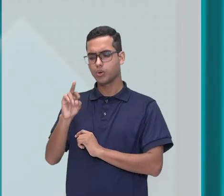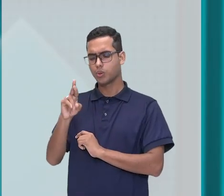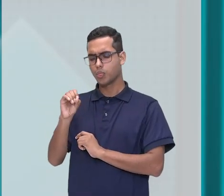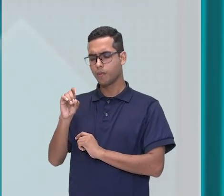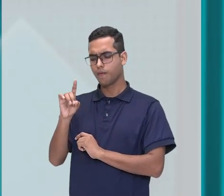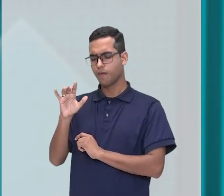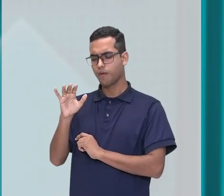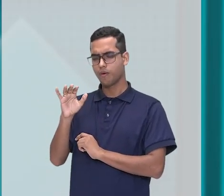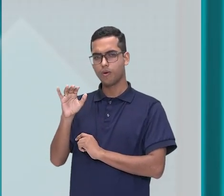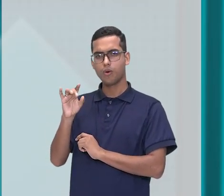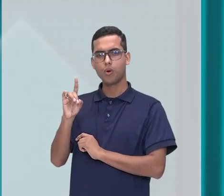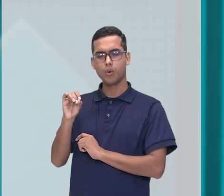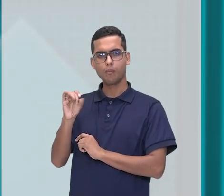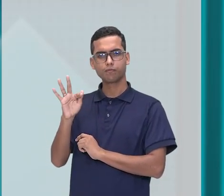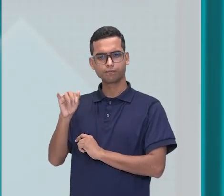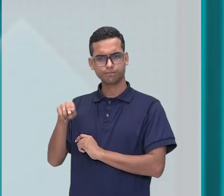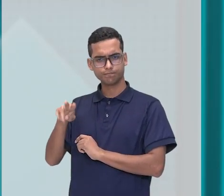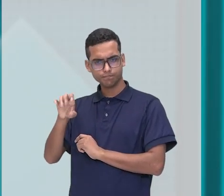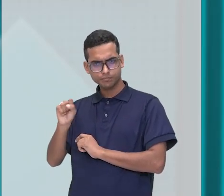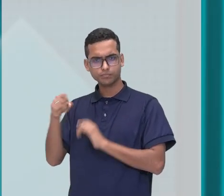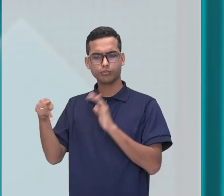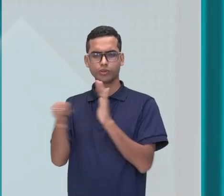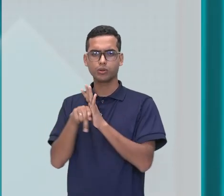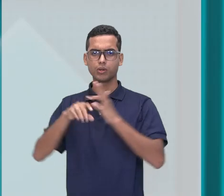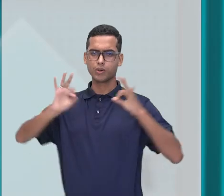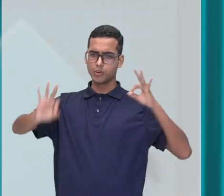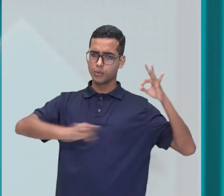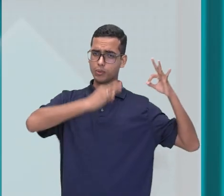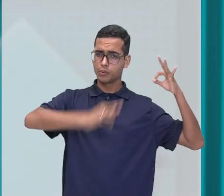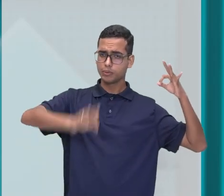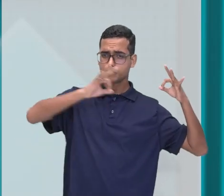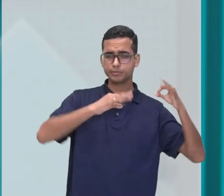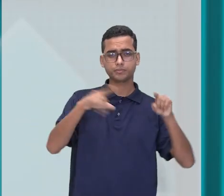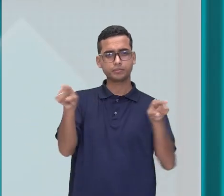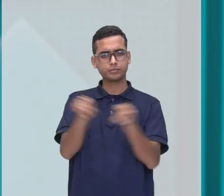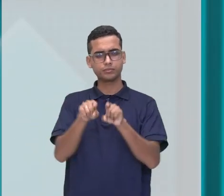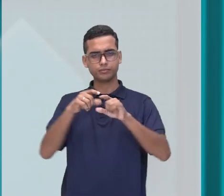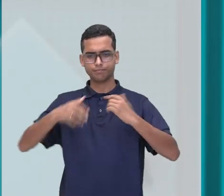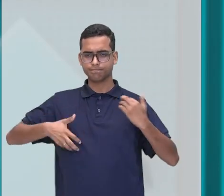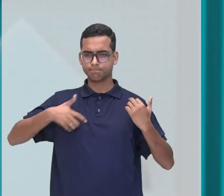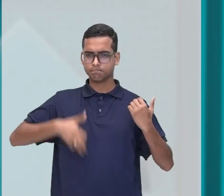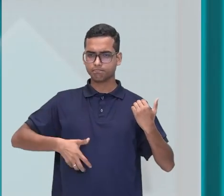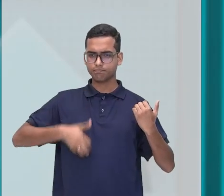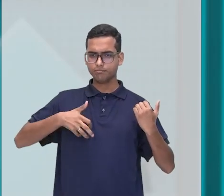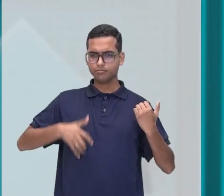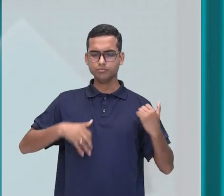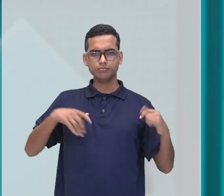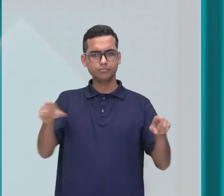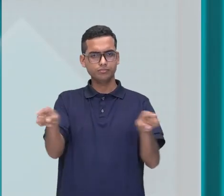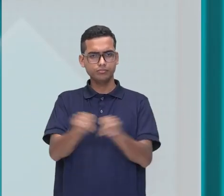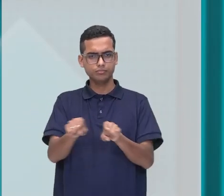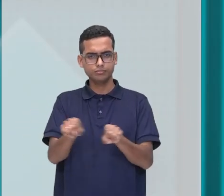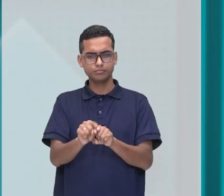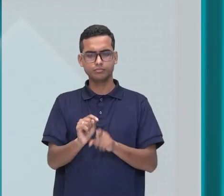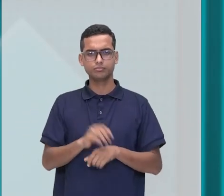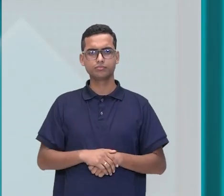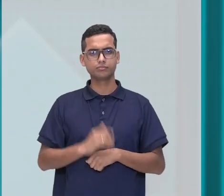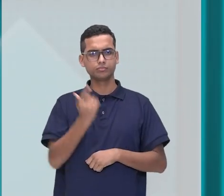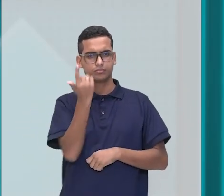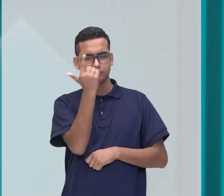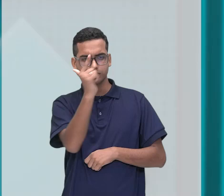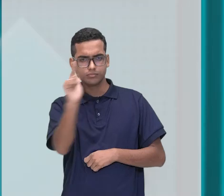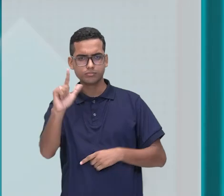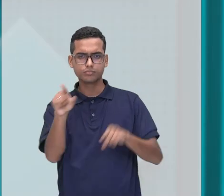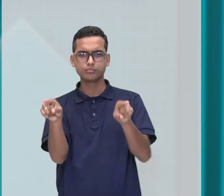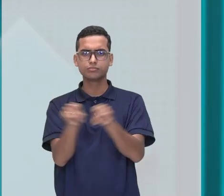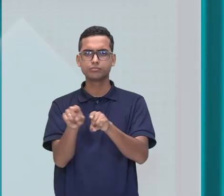instrumentos de corda, que é o violino, o violão, certo? E também tem aqueles outros que